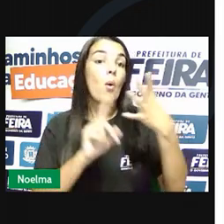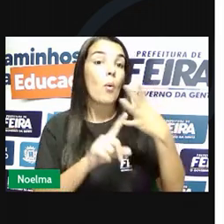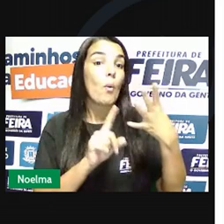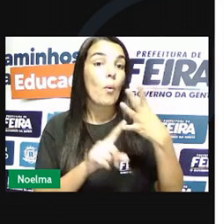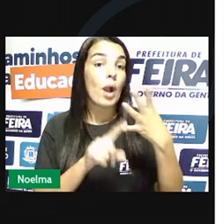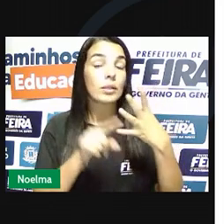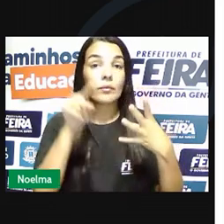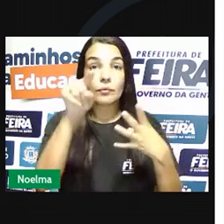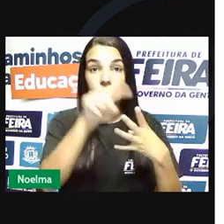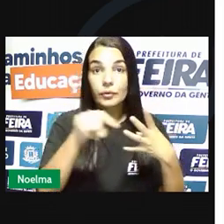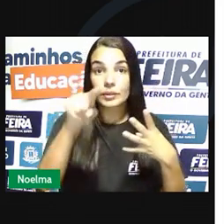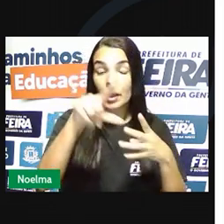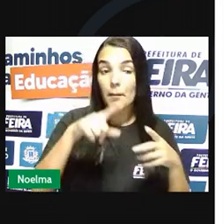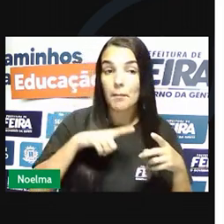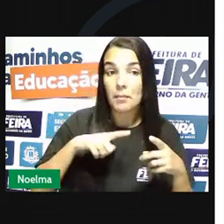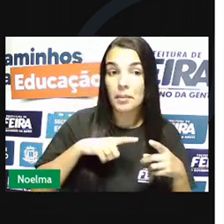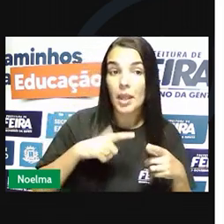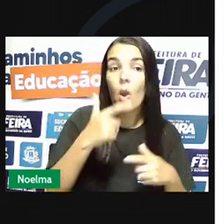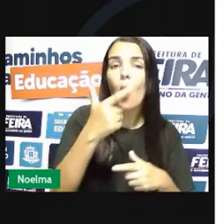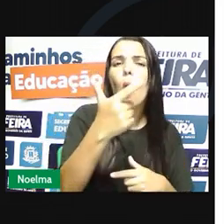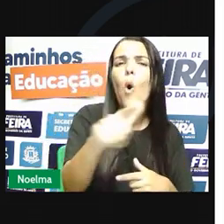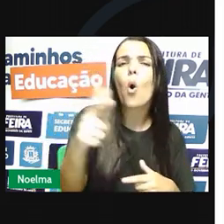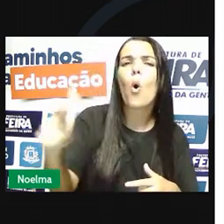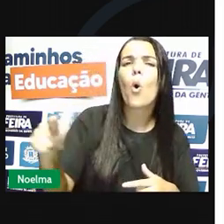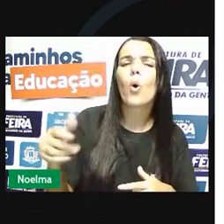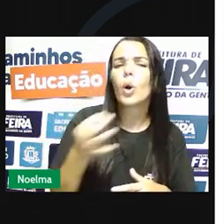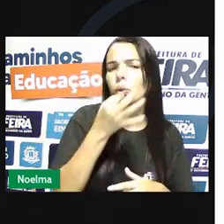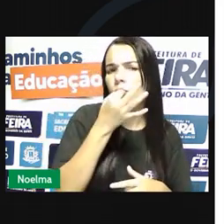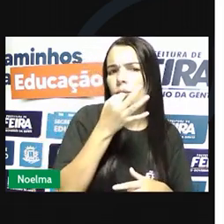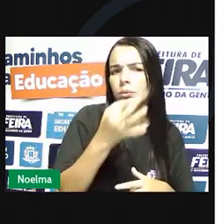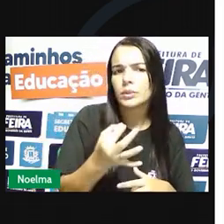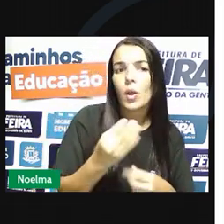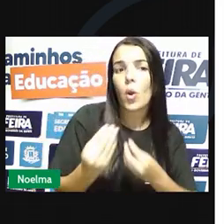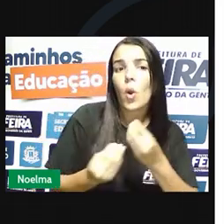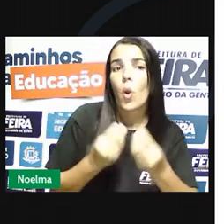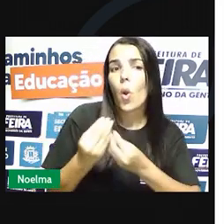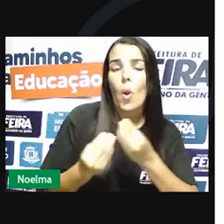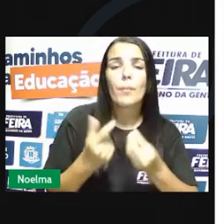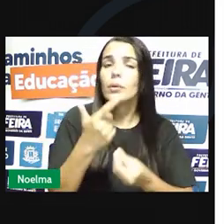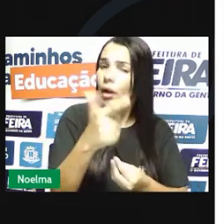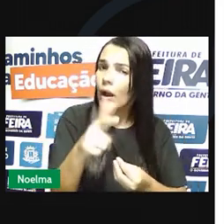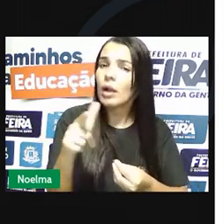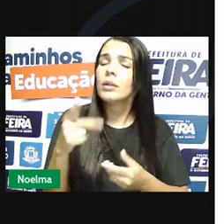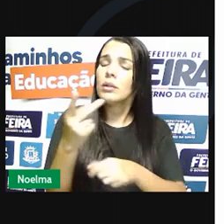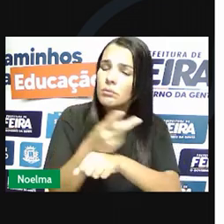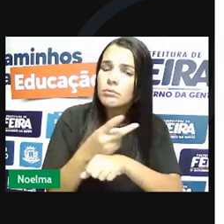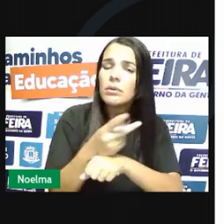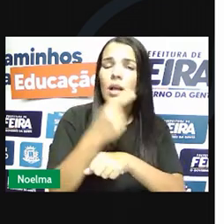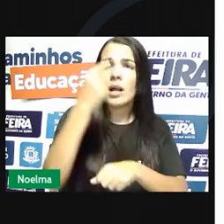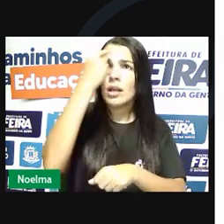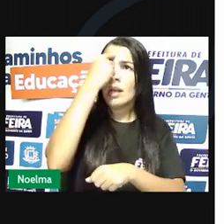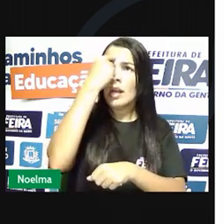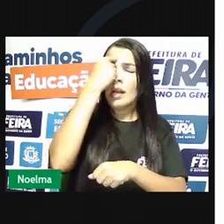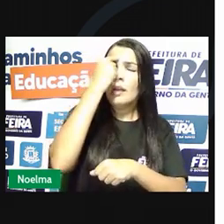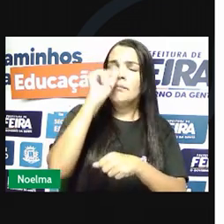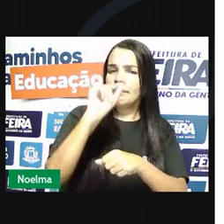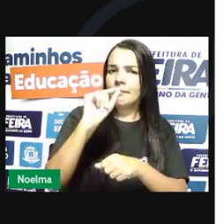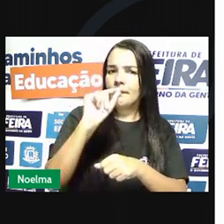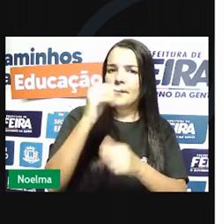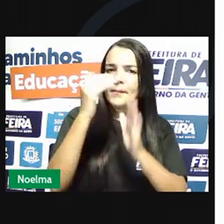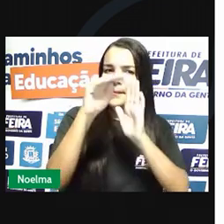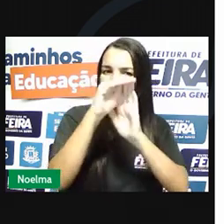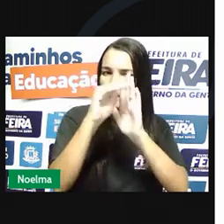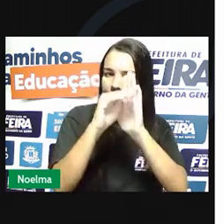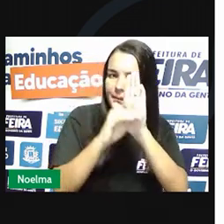vista. Quais outros motivos possíveis para defender esse ponto de vista que você está defendendo aí? E daí você vai ter 2 parágrafos dizendo cada